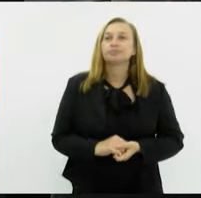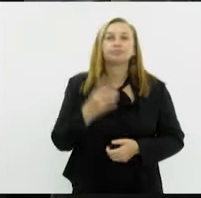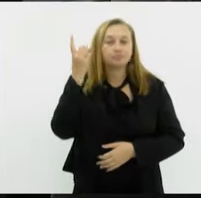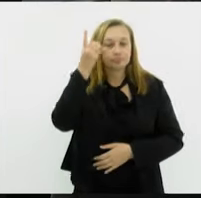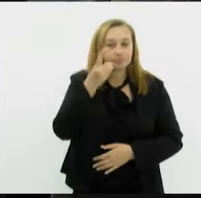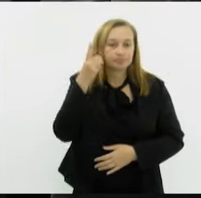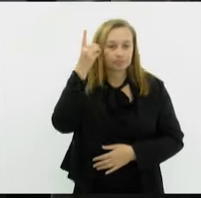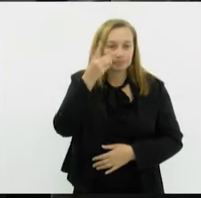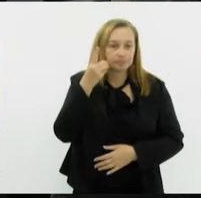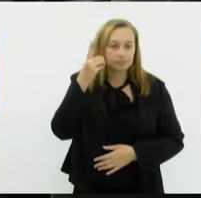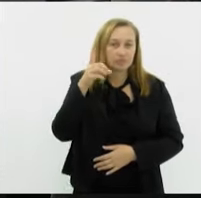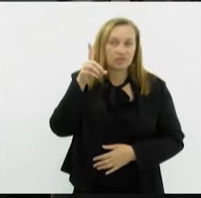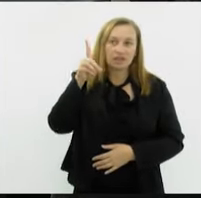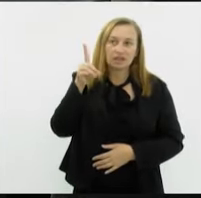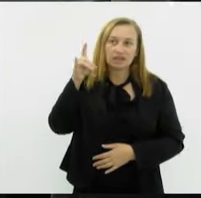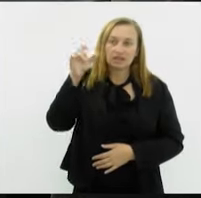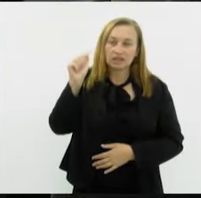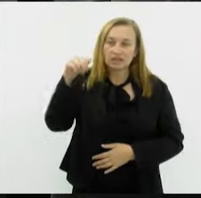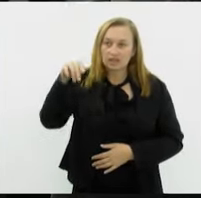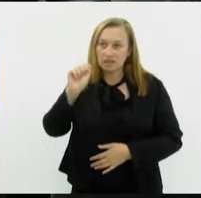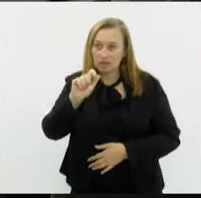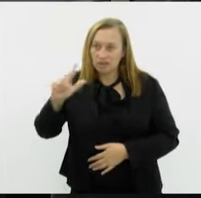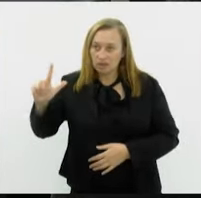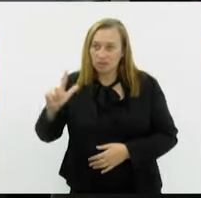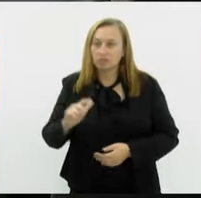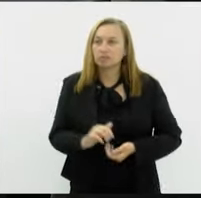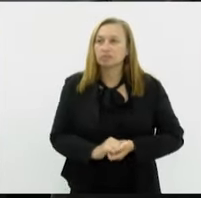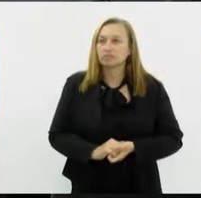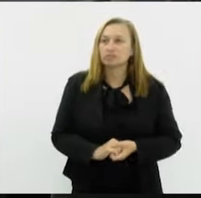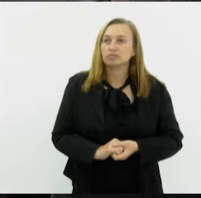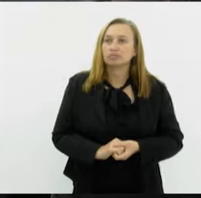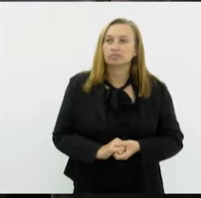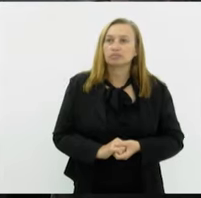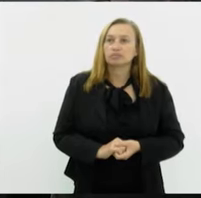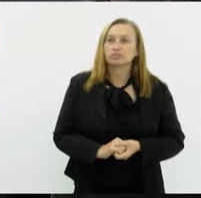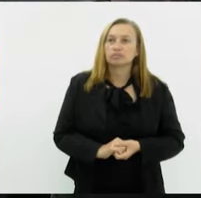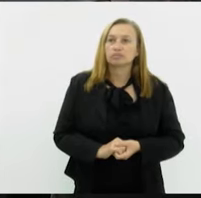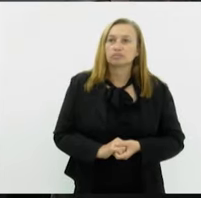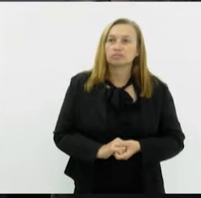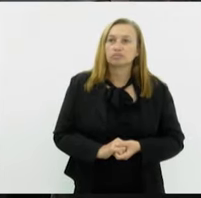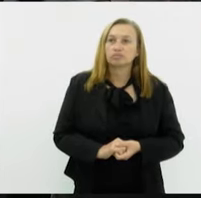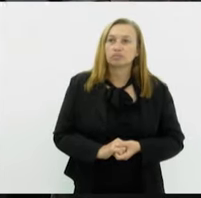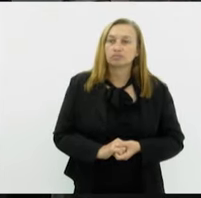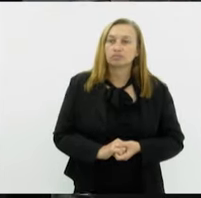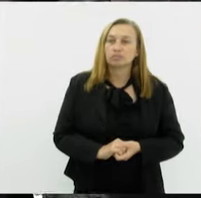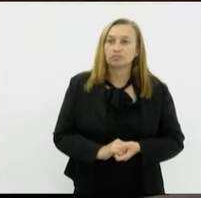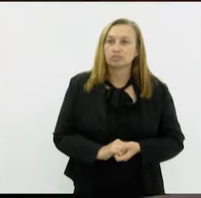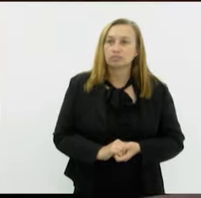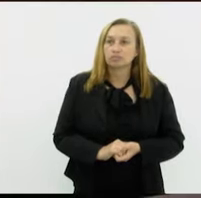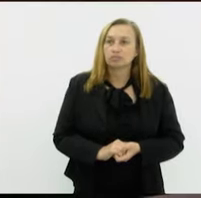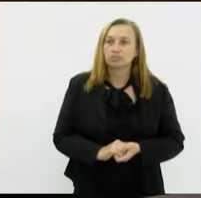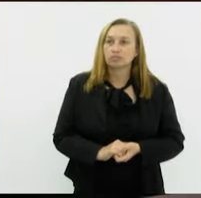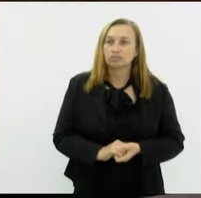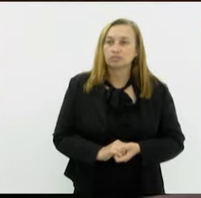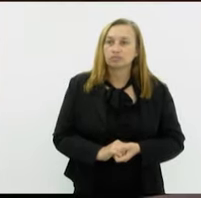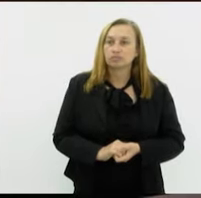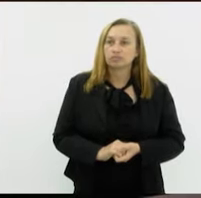deputado Daniel Librelon, que ele fez uma pequena